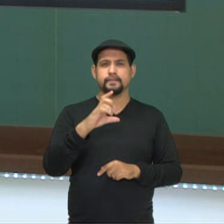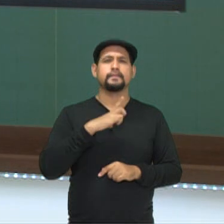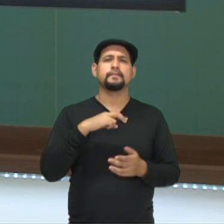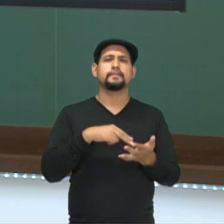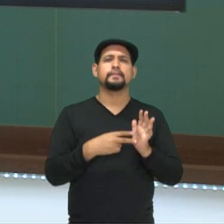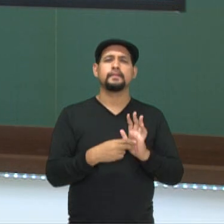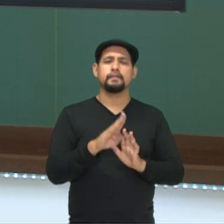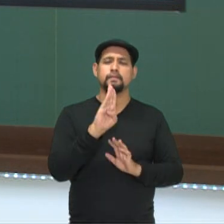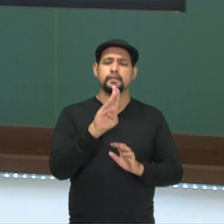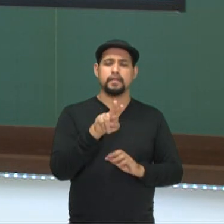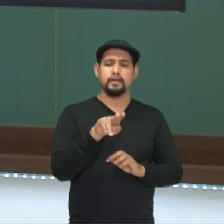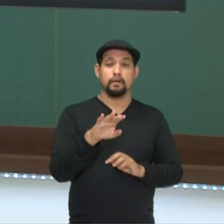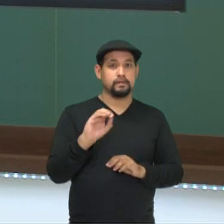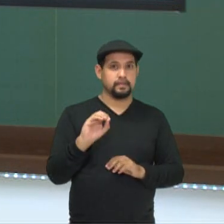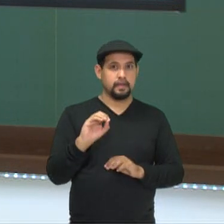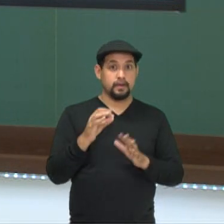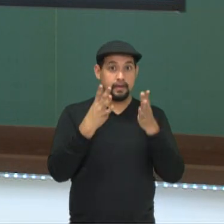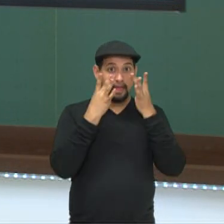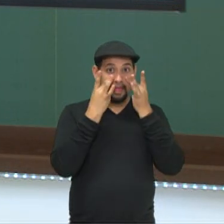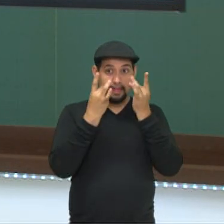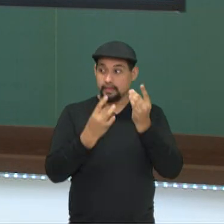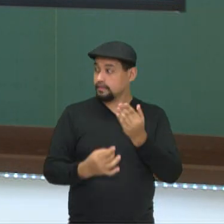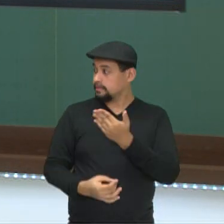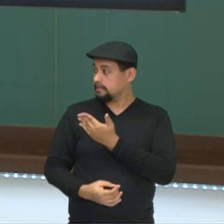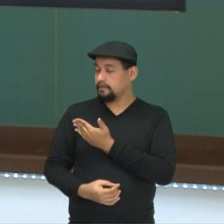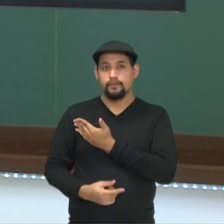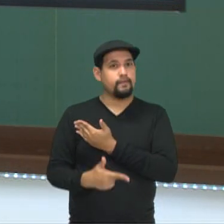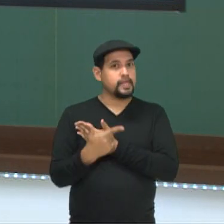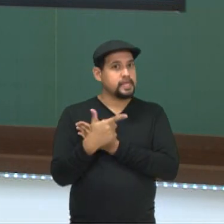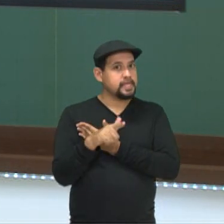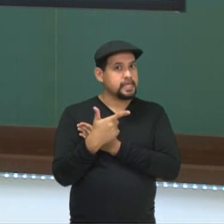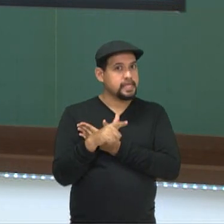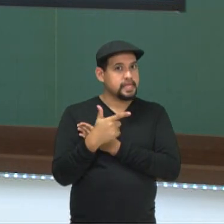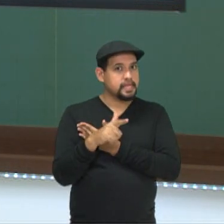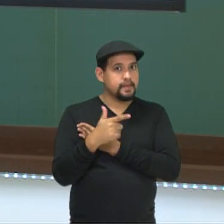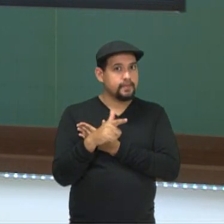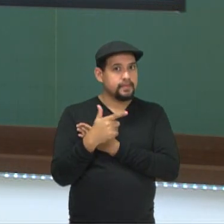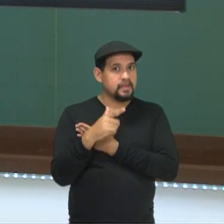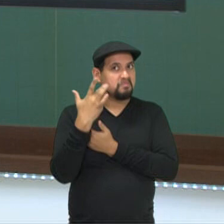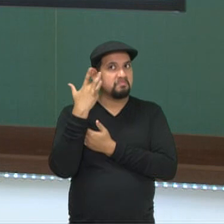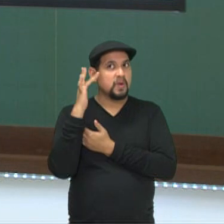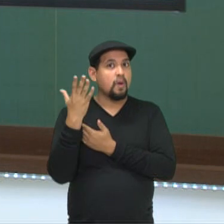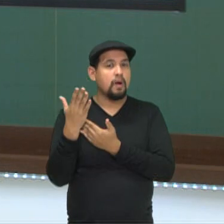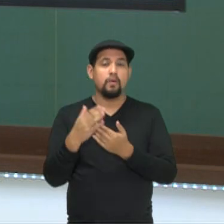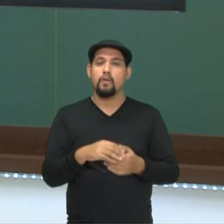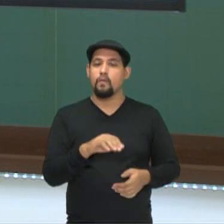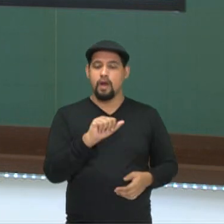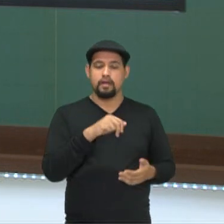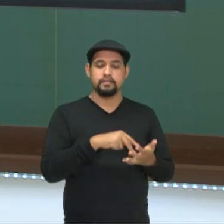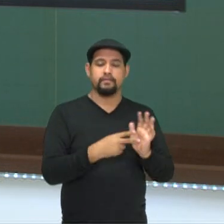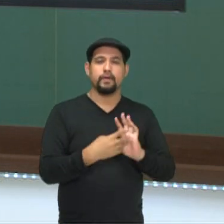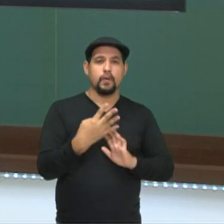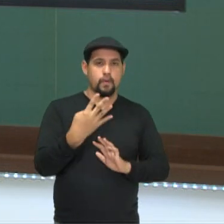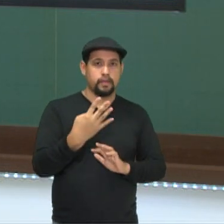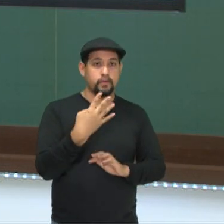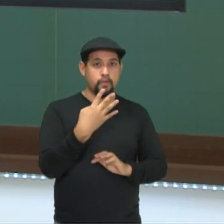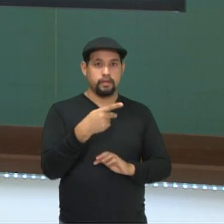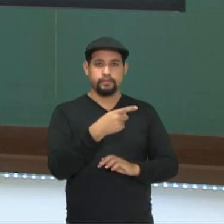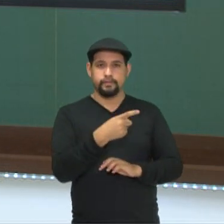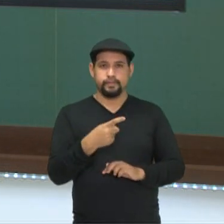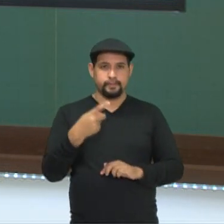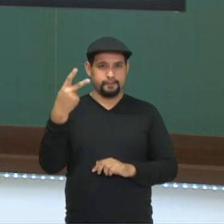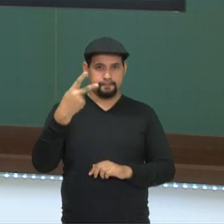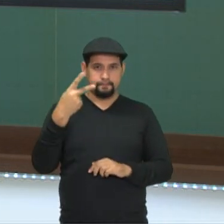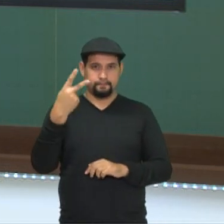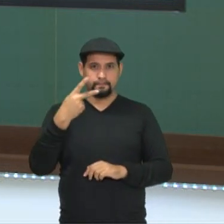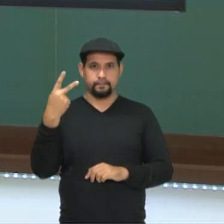eu tenho B = 0 então presta atenção é não tem um dos termos o Uai quatro então 4x